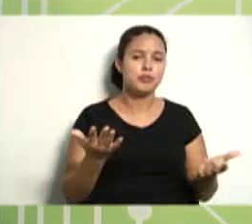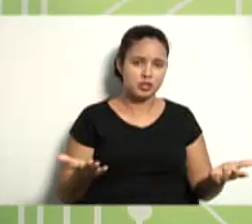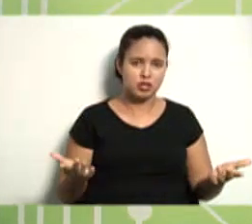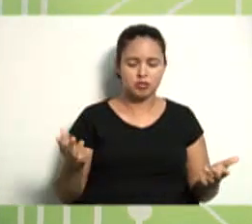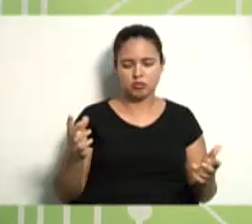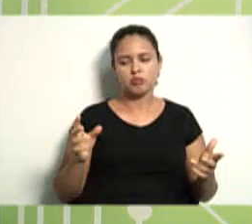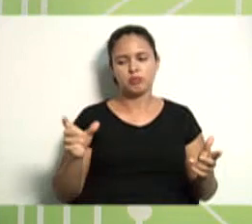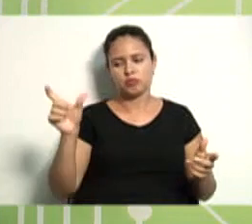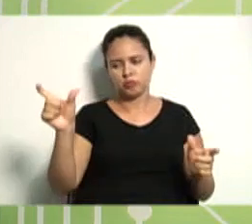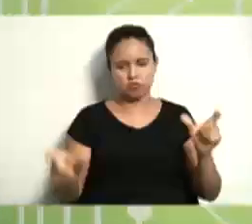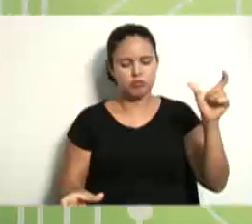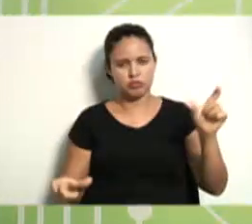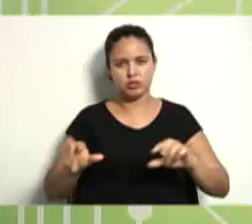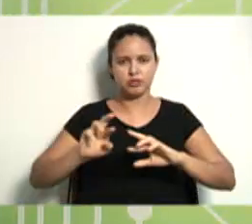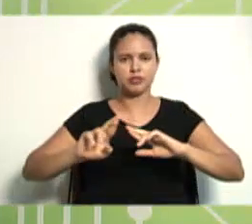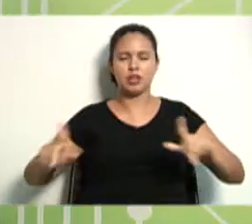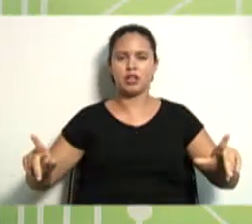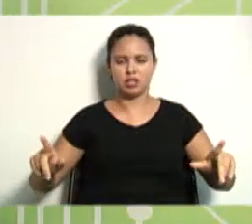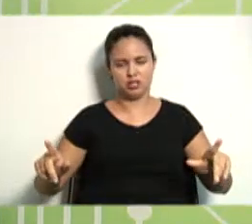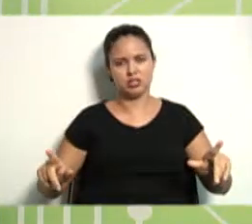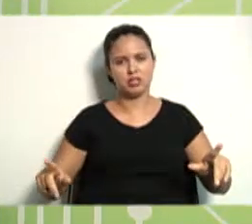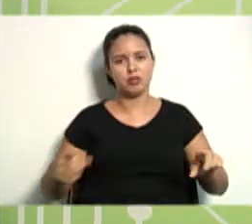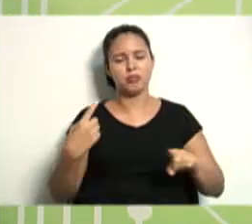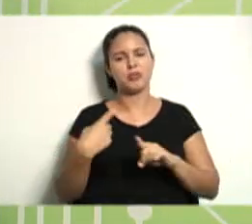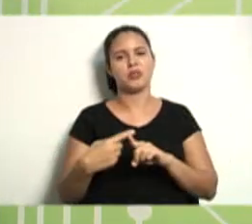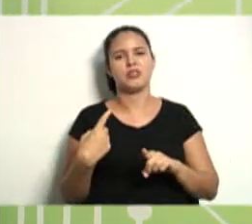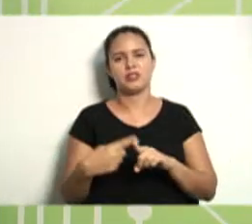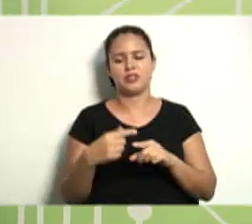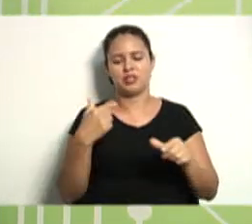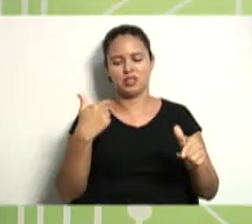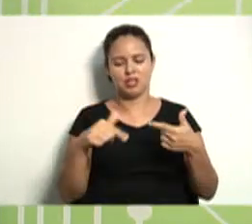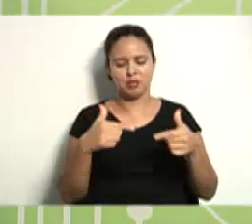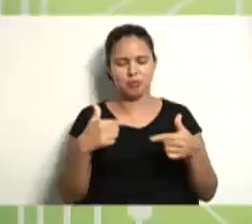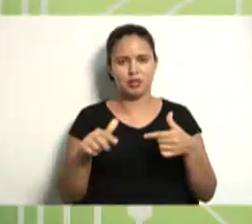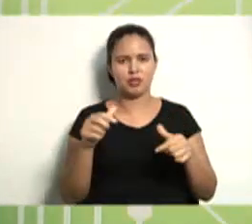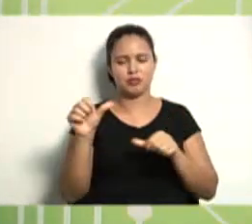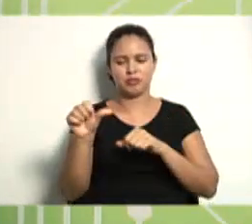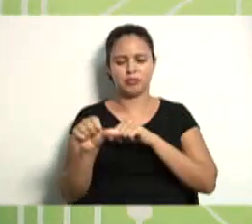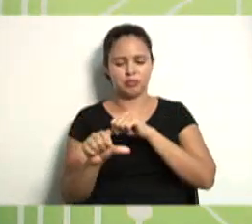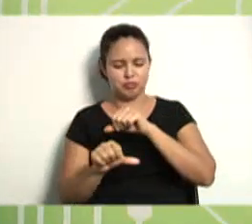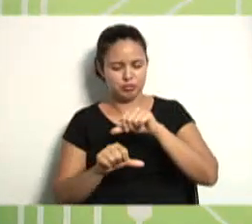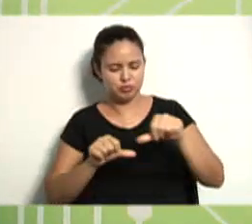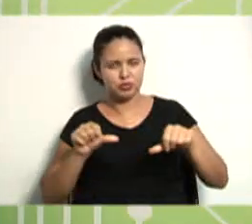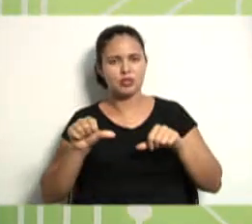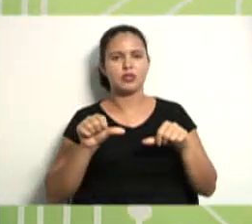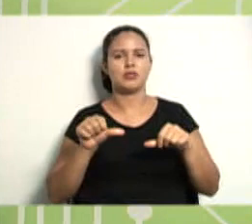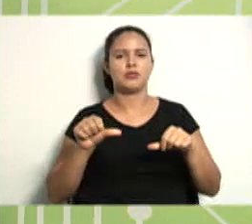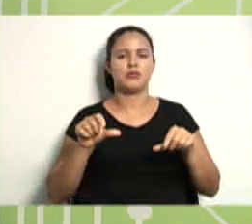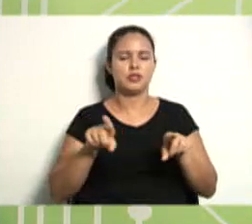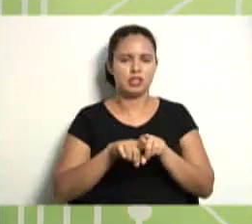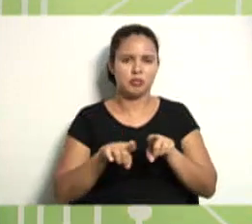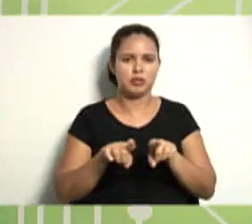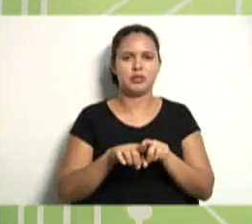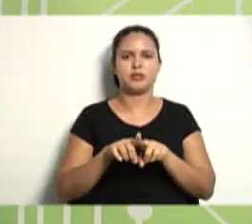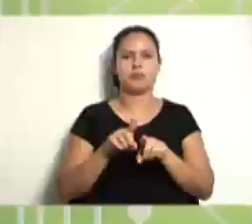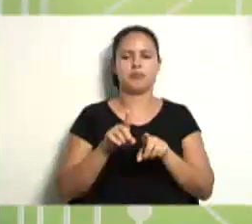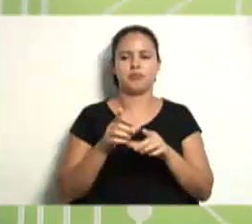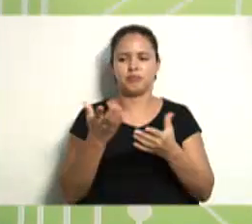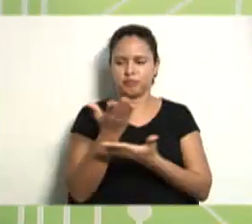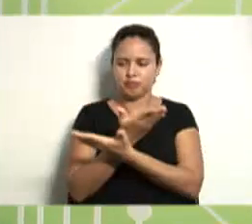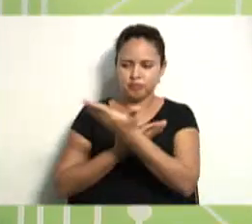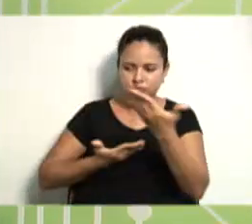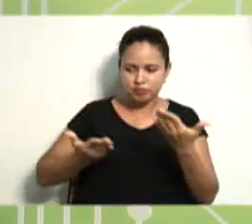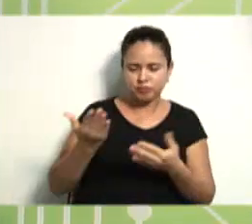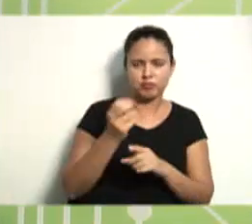coisa, que certamente foi resultado de trabalho, modificou as relações sociais que nós temos e,